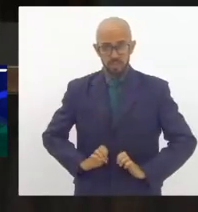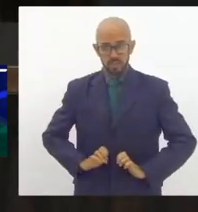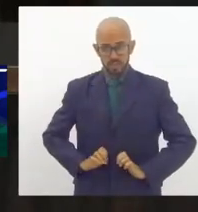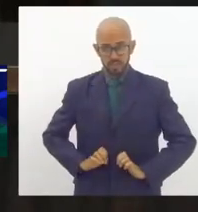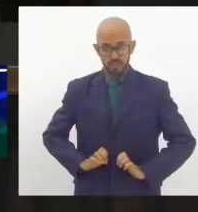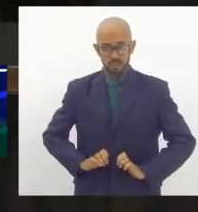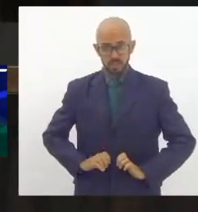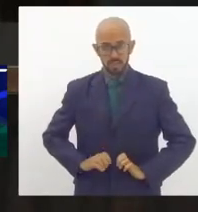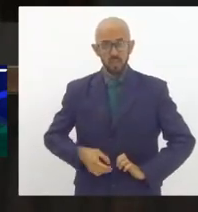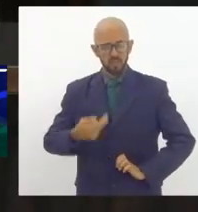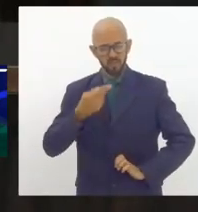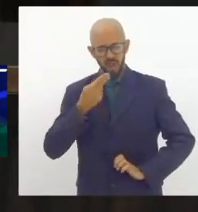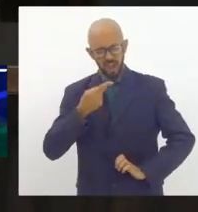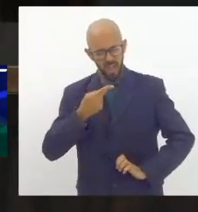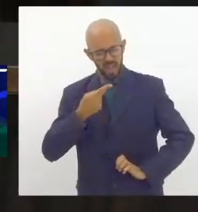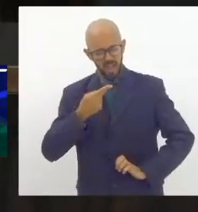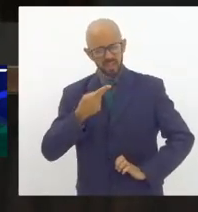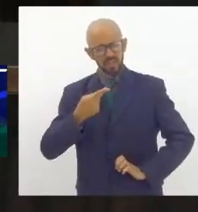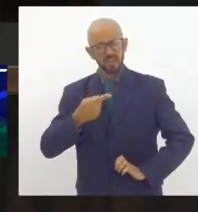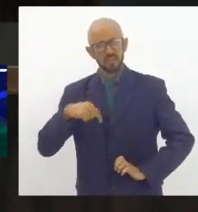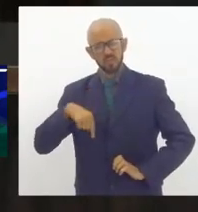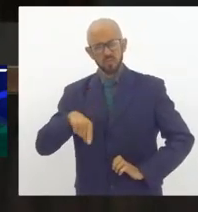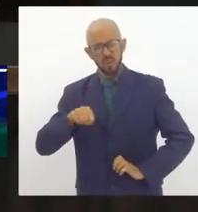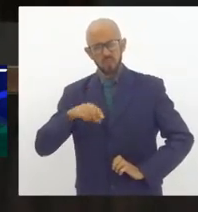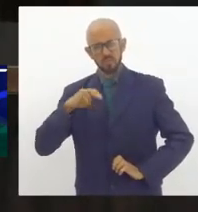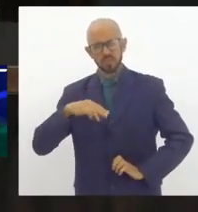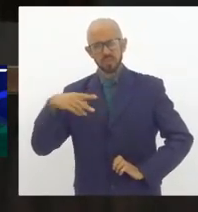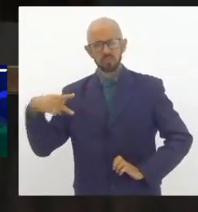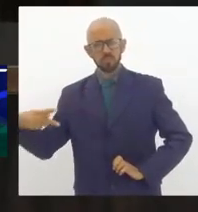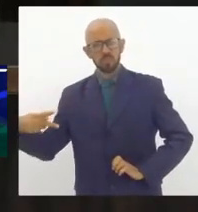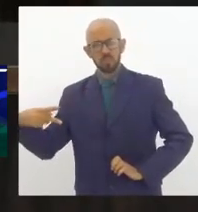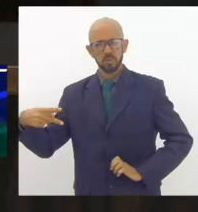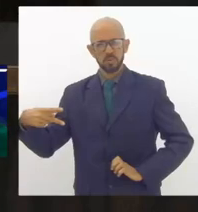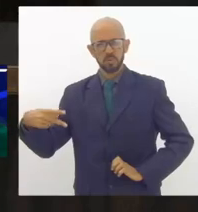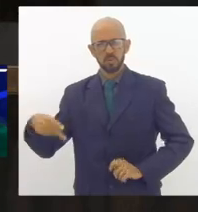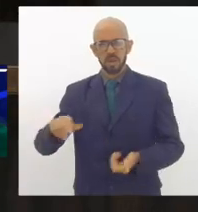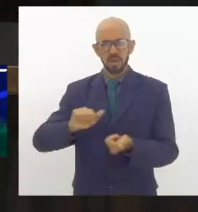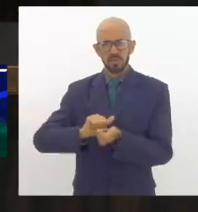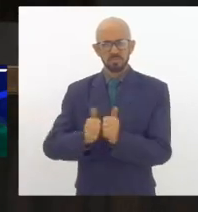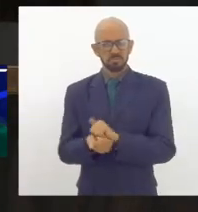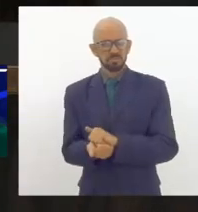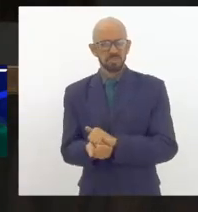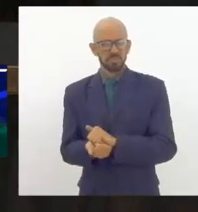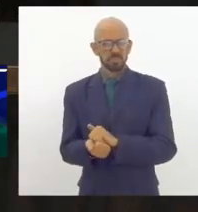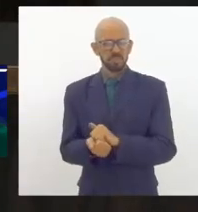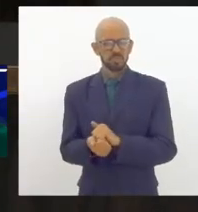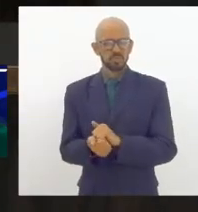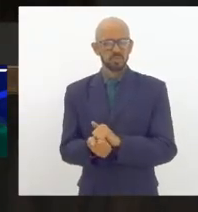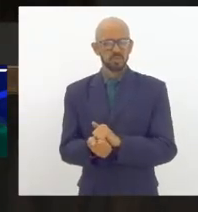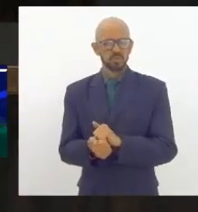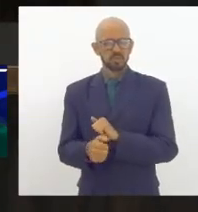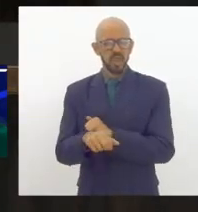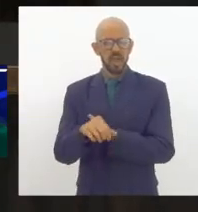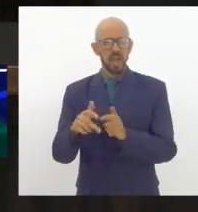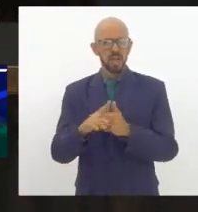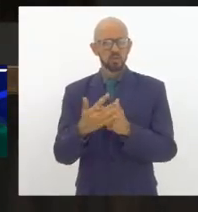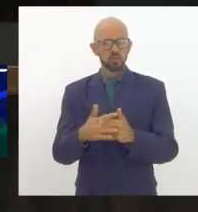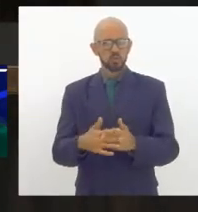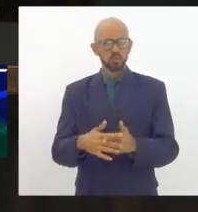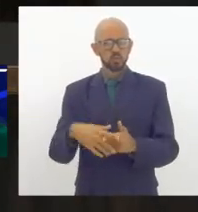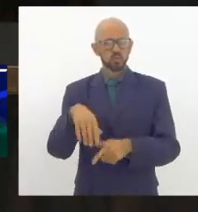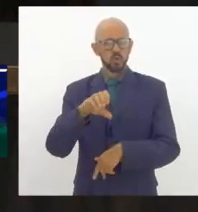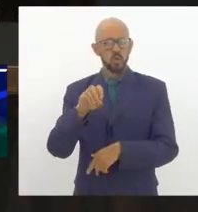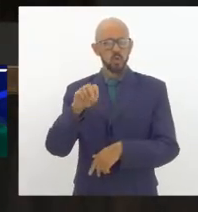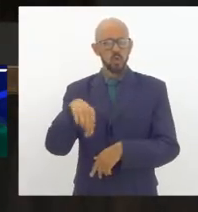questão de dizer que procurou o Ministério Público por um termo de ajuste de Conduta não tem temos desconto tem prática do